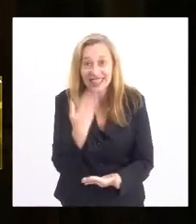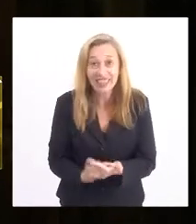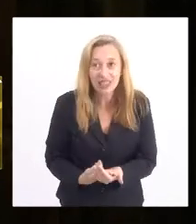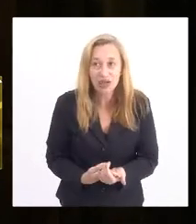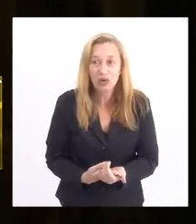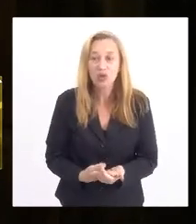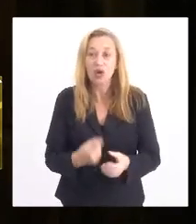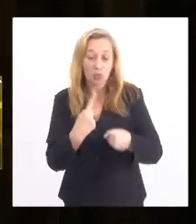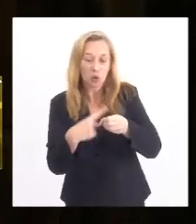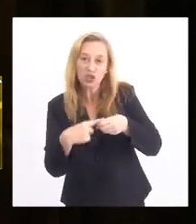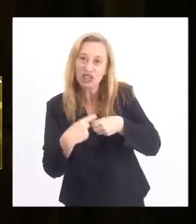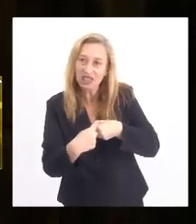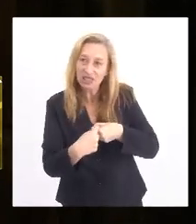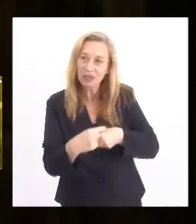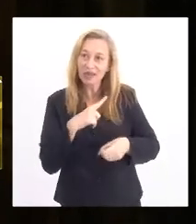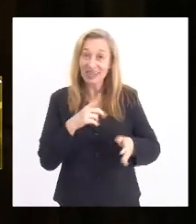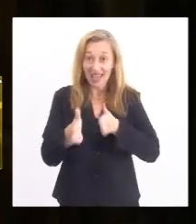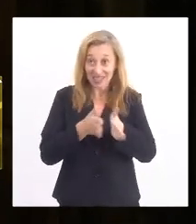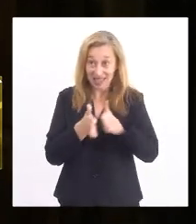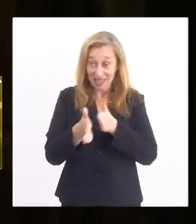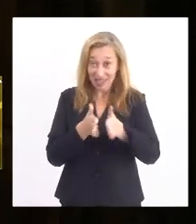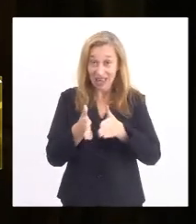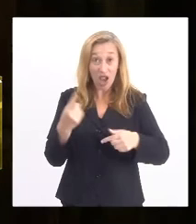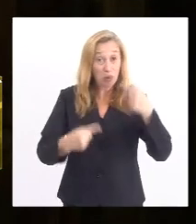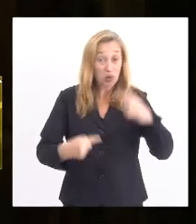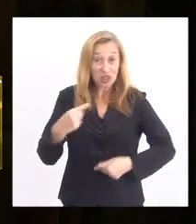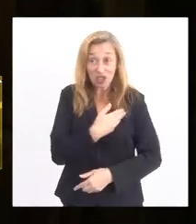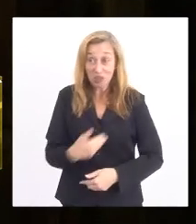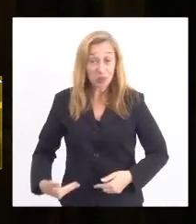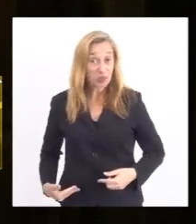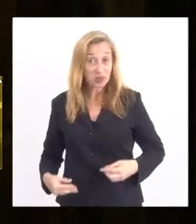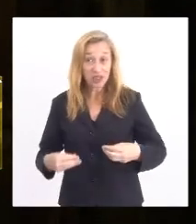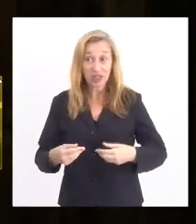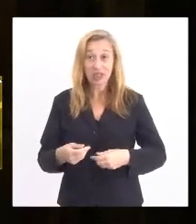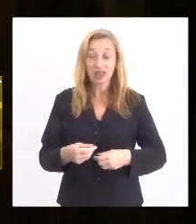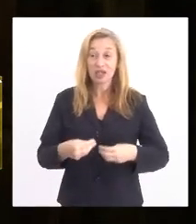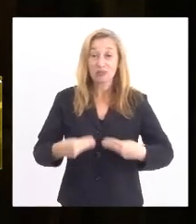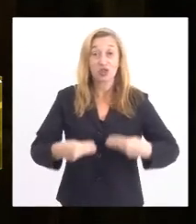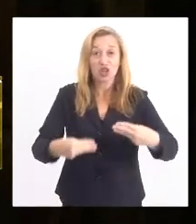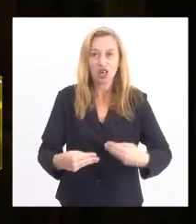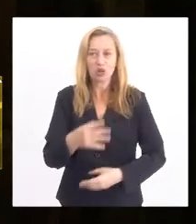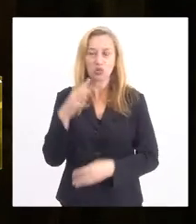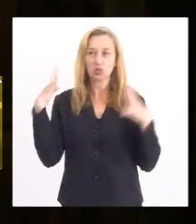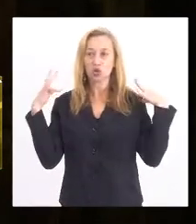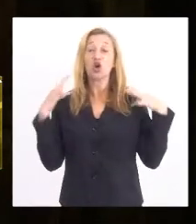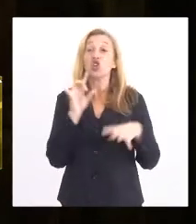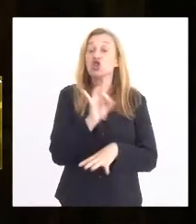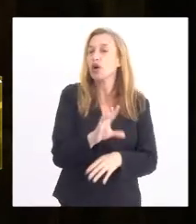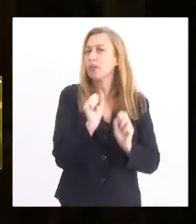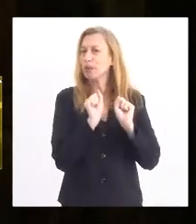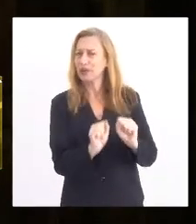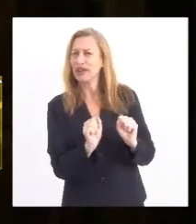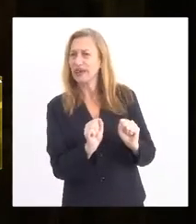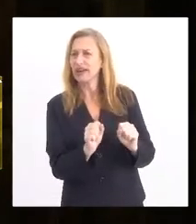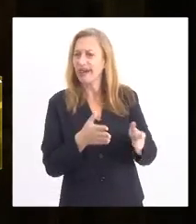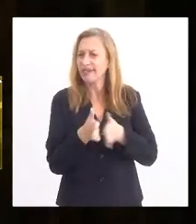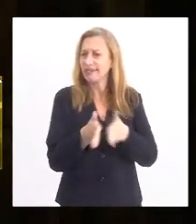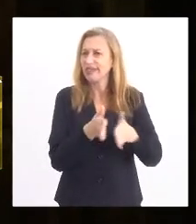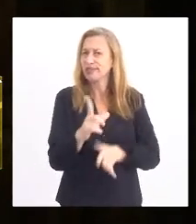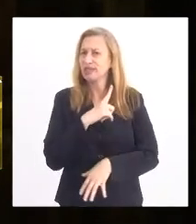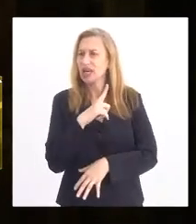que municípios para ter acesso a políticas públicas do Ministério do Turismo só podiam ter acesso